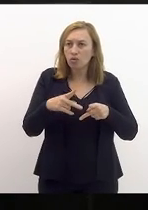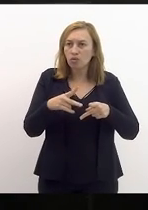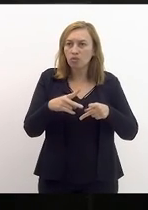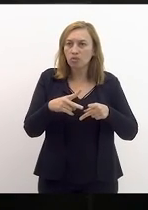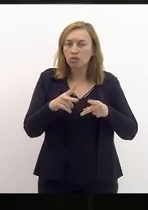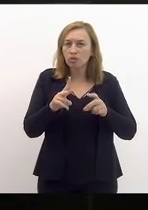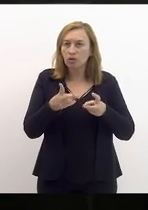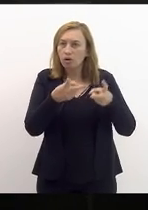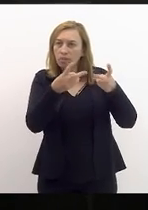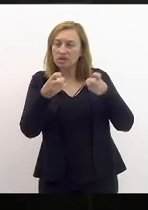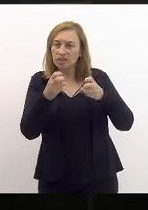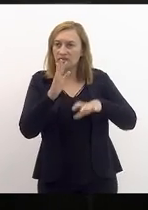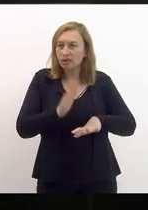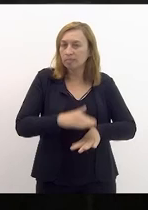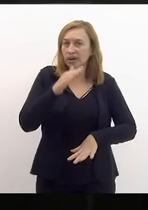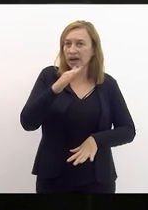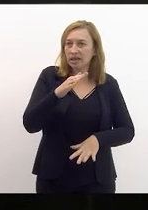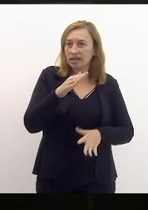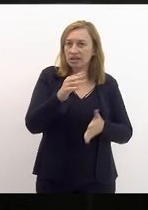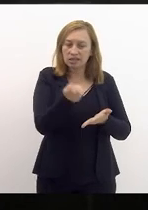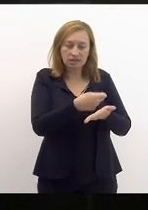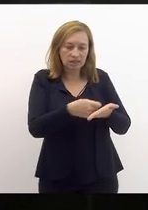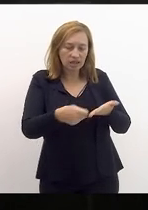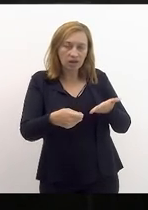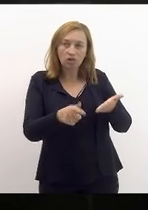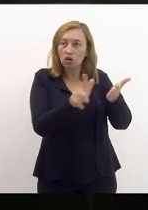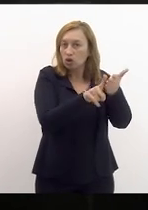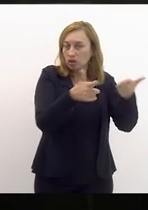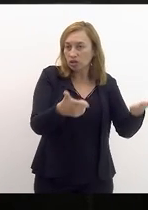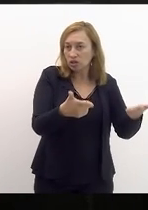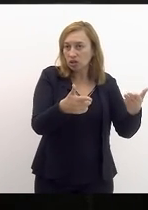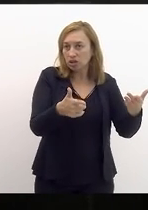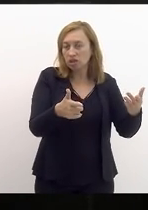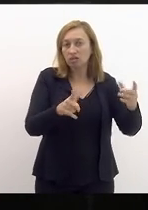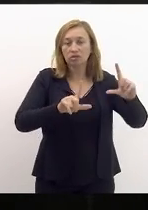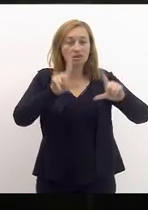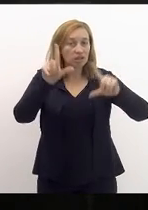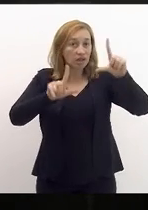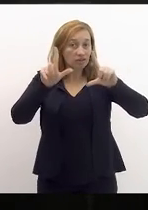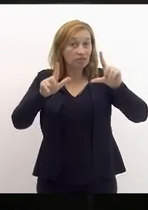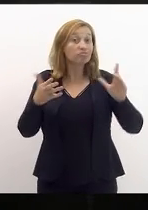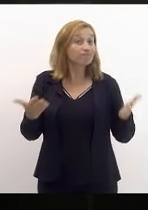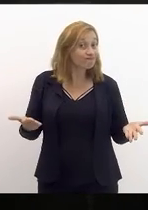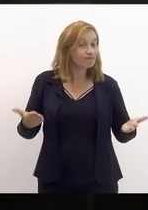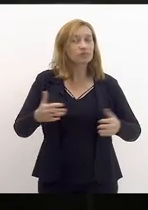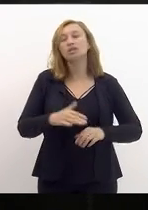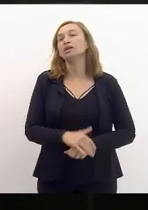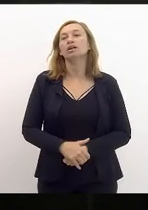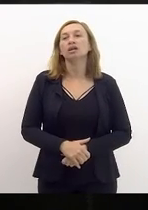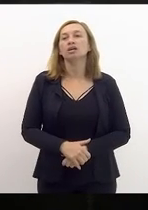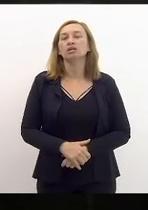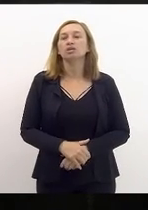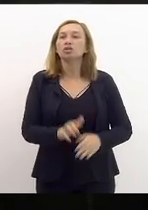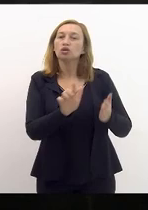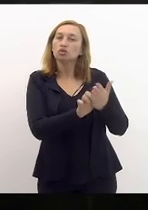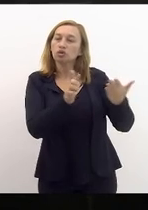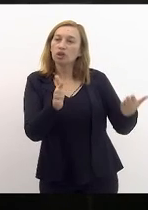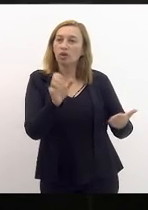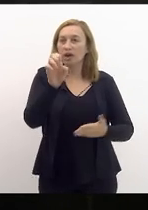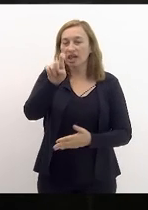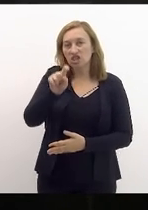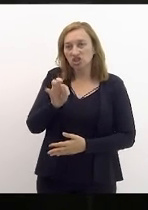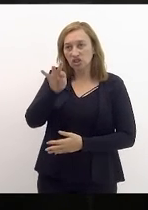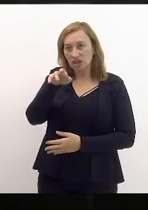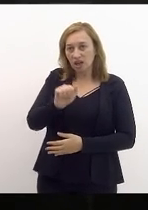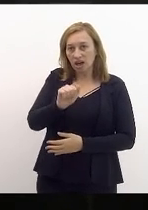mídia escrita falada e televisada e como o jornal Extra